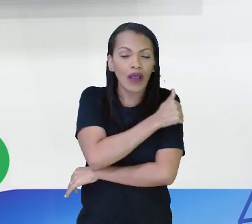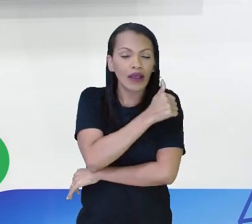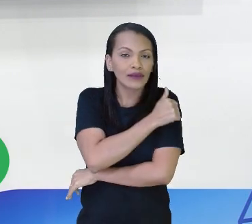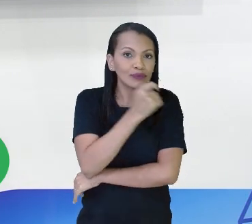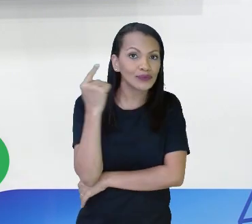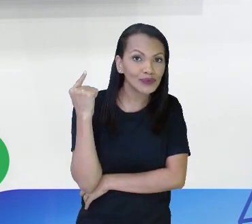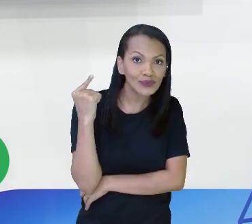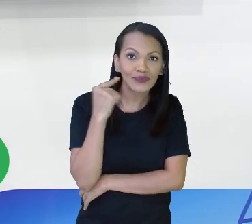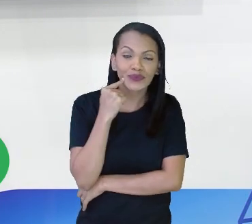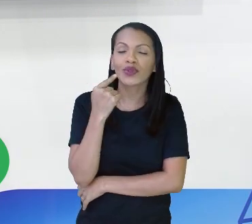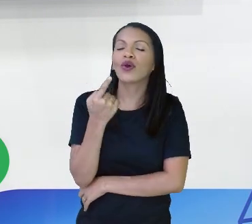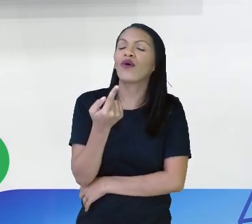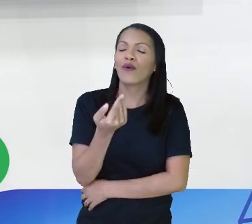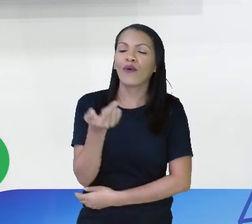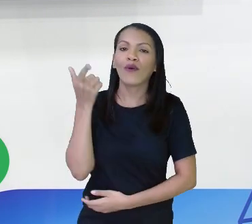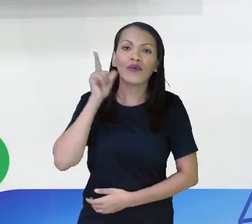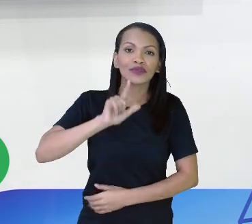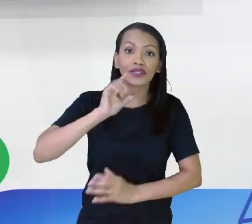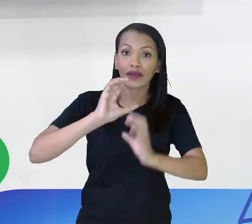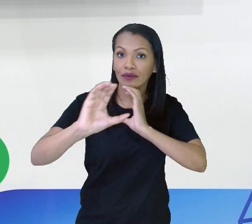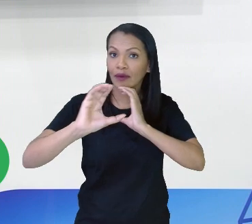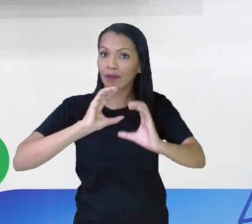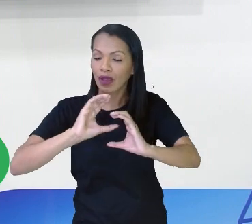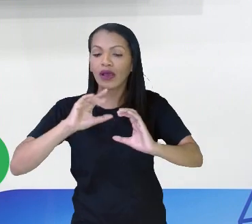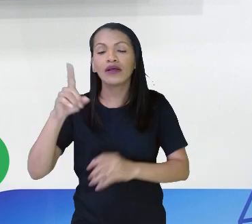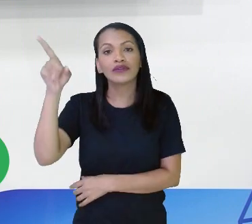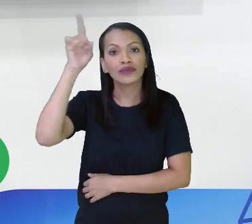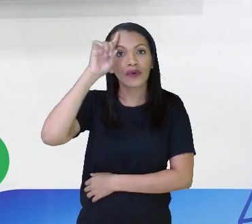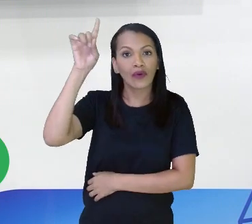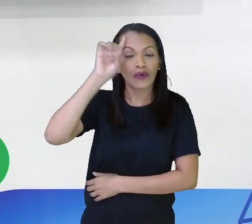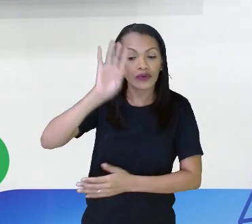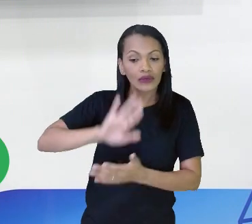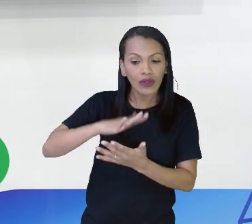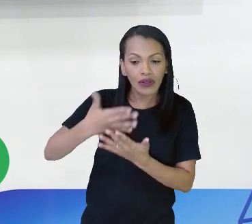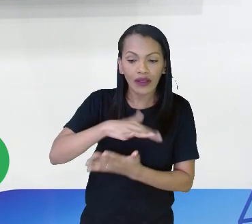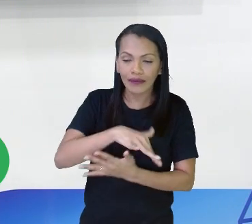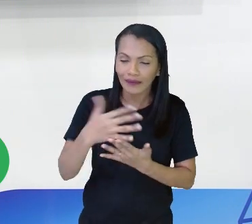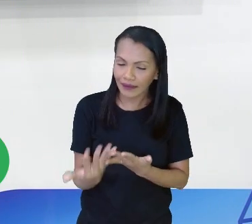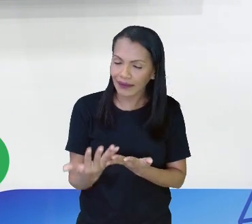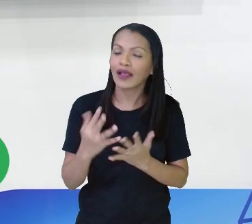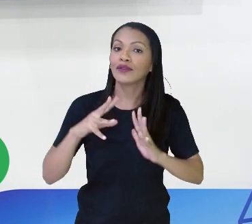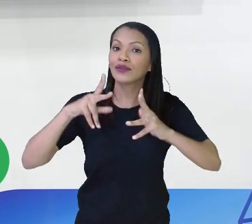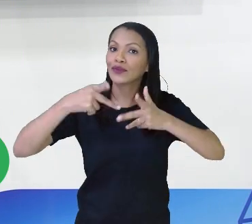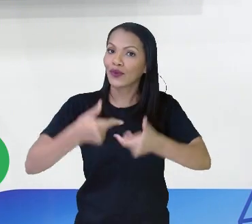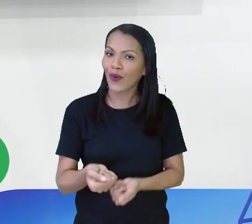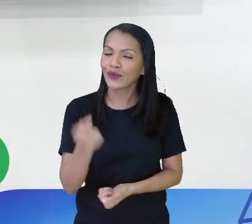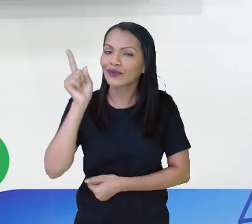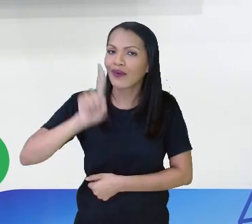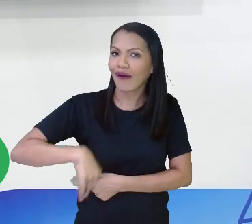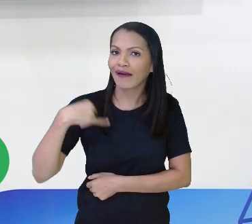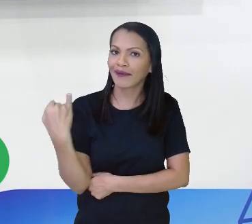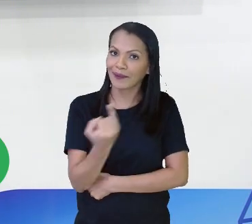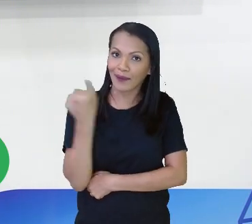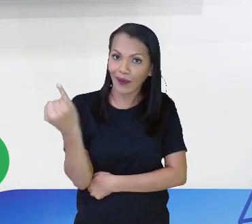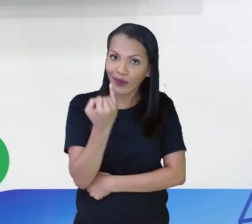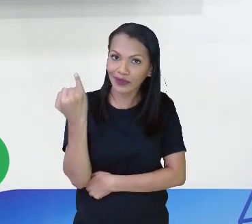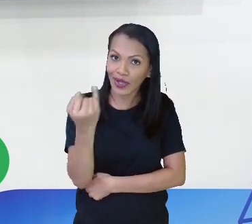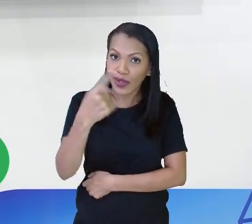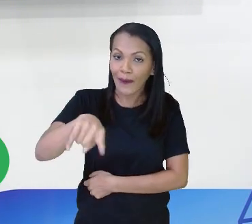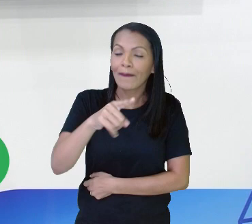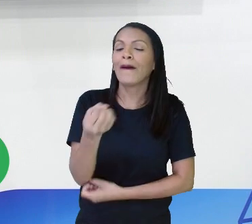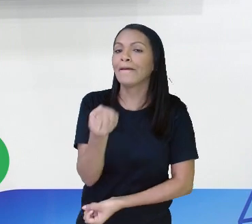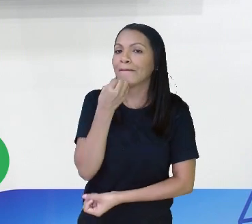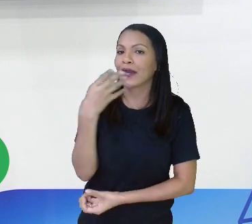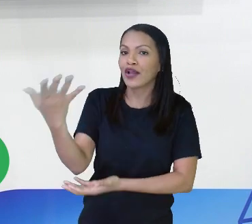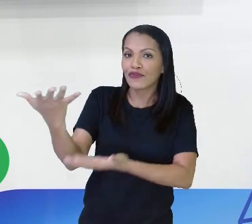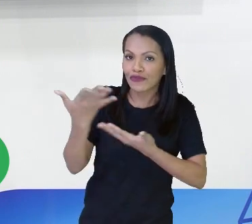de estudantes. Como eu todos os dias digo aqui, o trabalho de Jéssica e de todos os intérpretes de Libras é muito importante. Seja